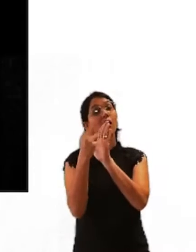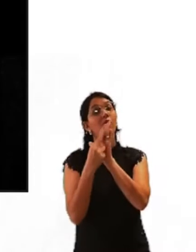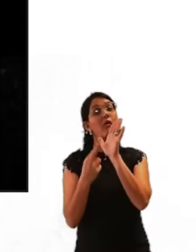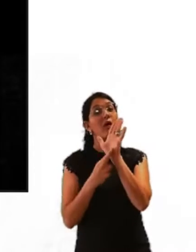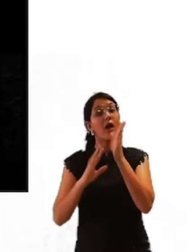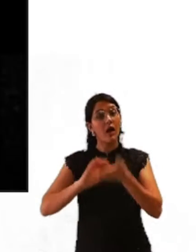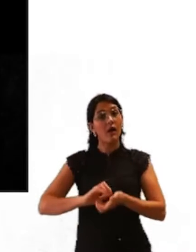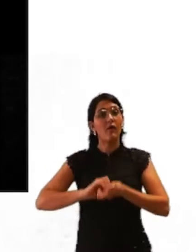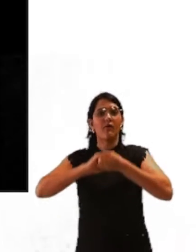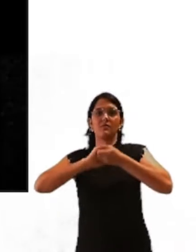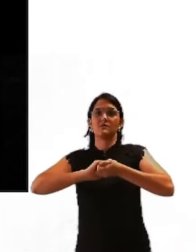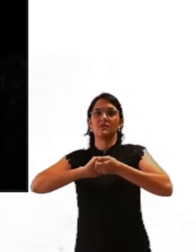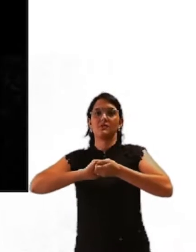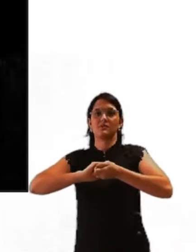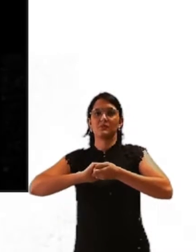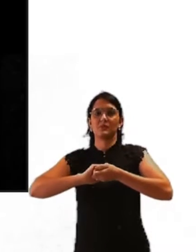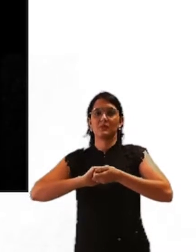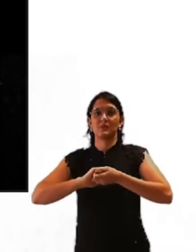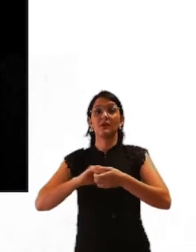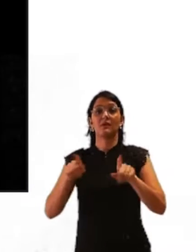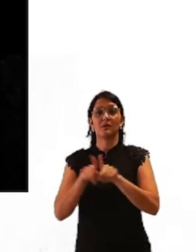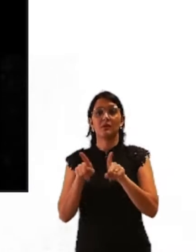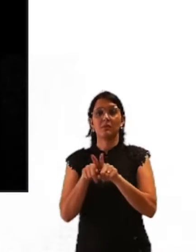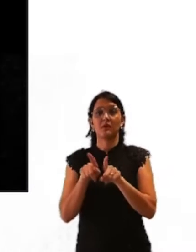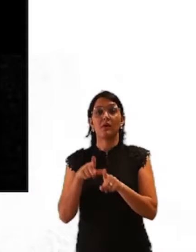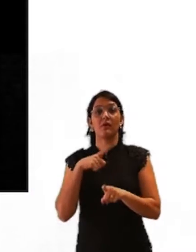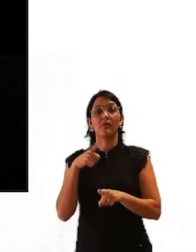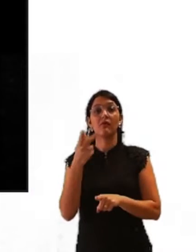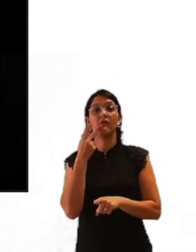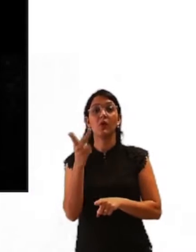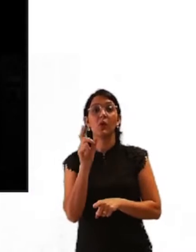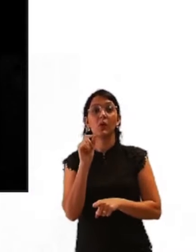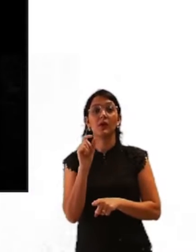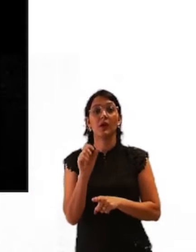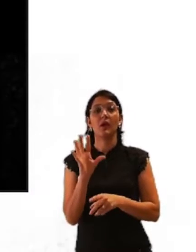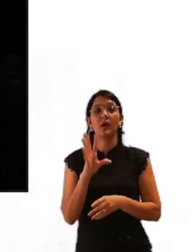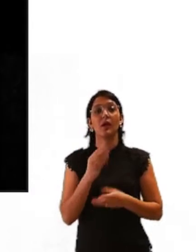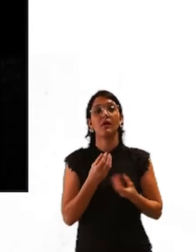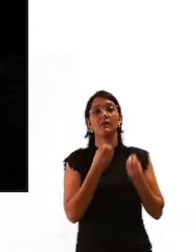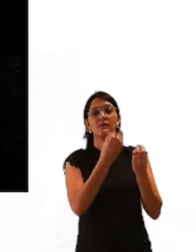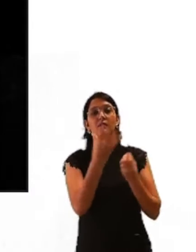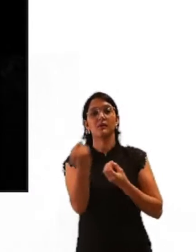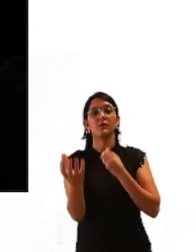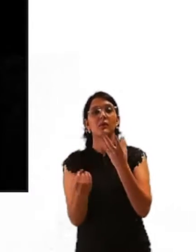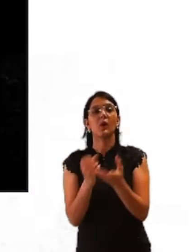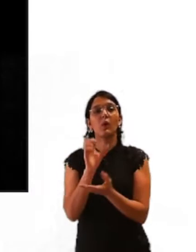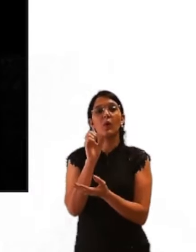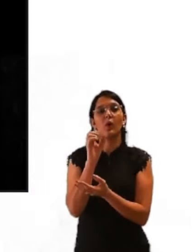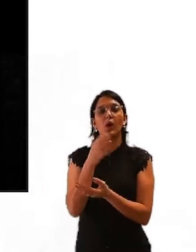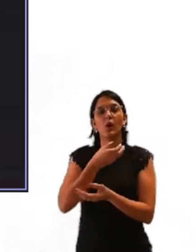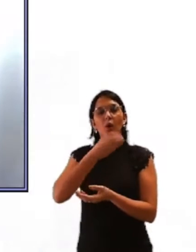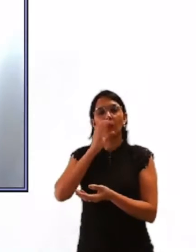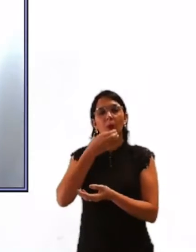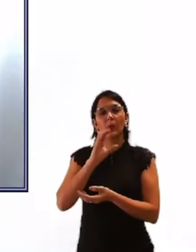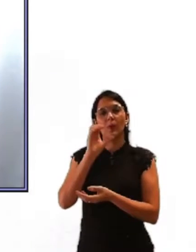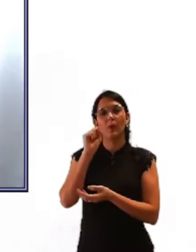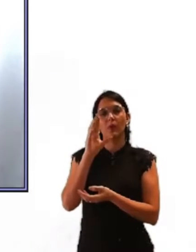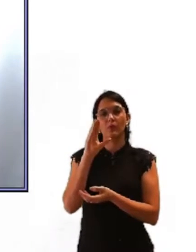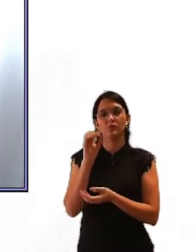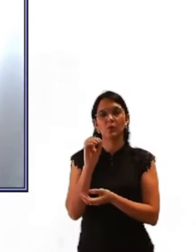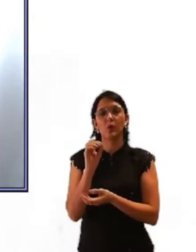conciliações e disponibilizar suco de uva para as para aquelas pessoas que estão ali